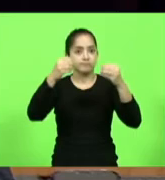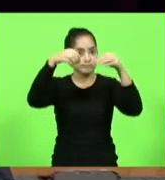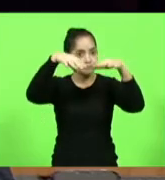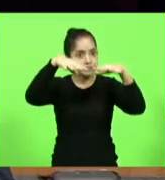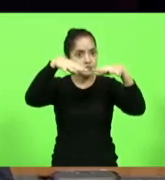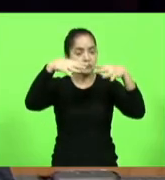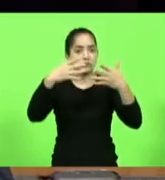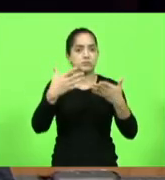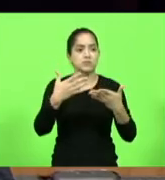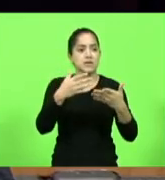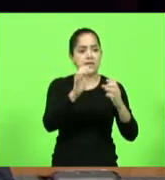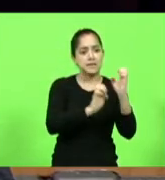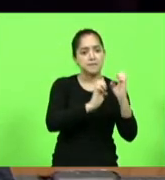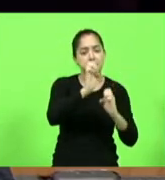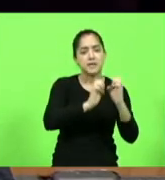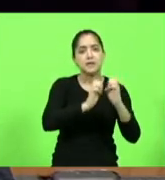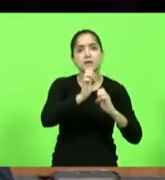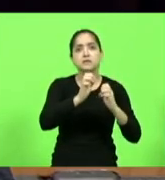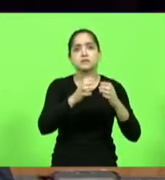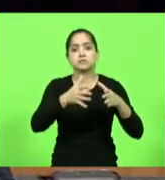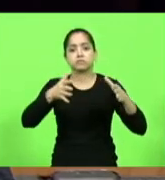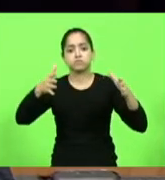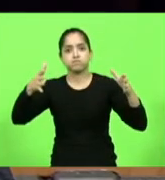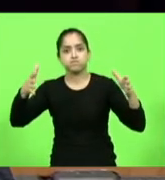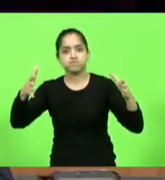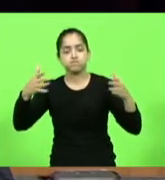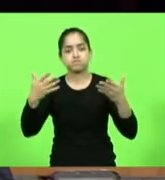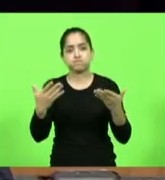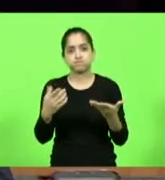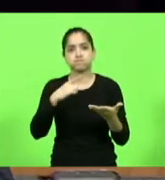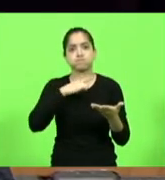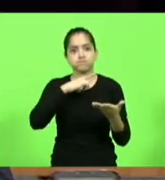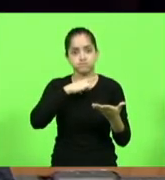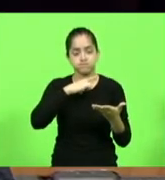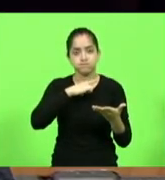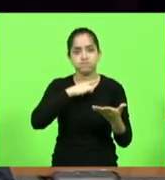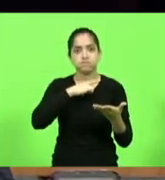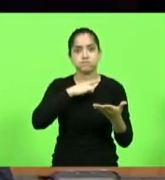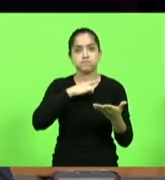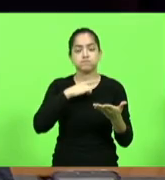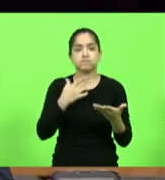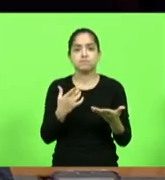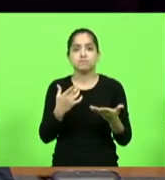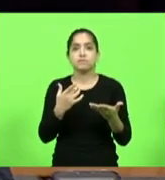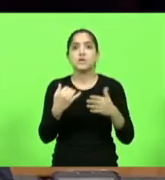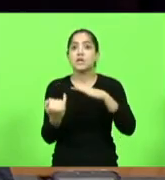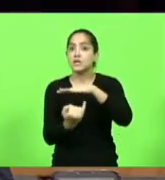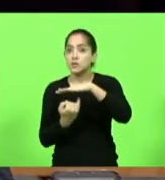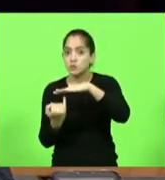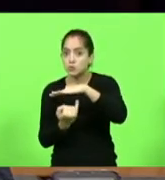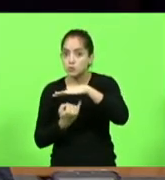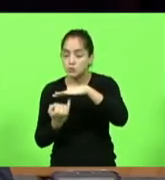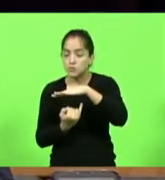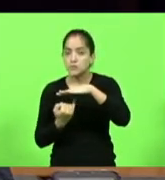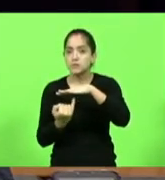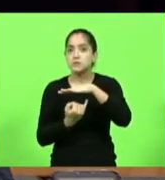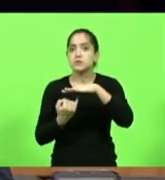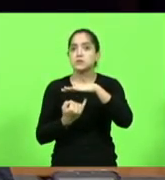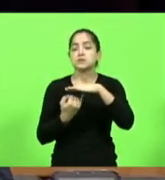Grandes empresas lá situadas, indústrias fortes, deputado Milton,